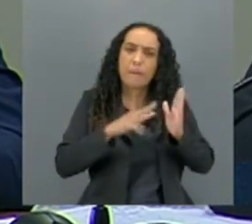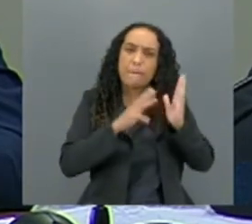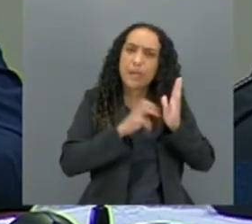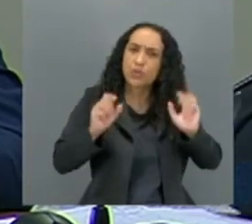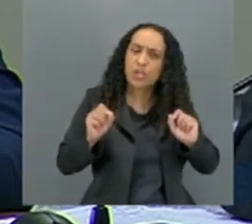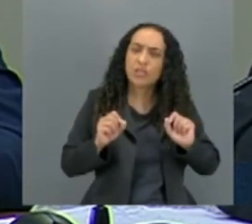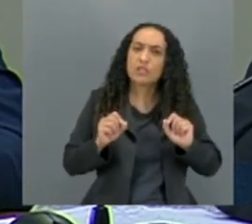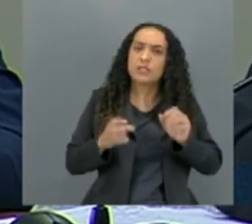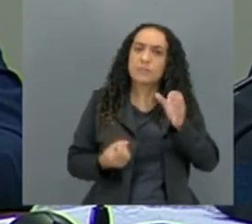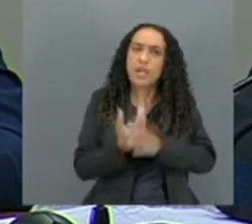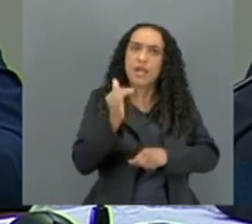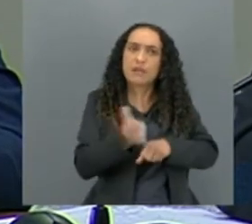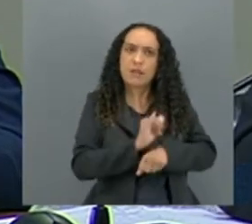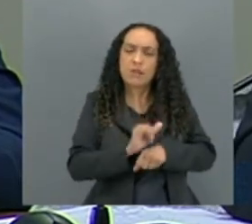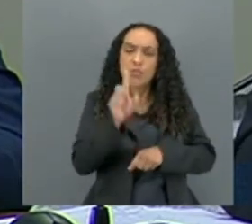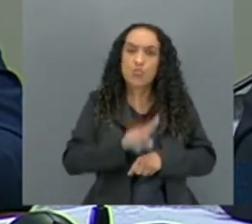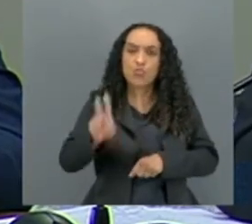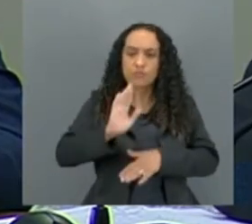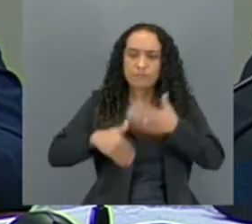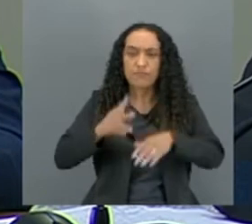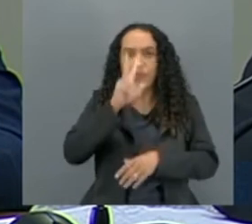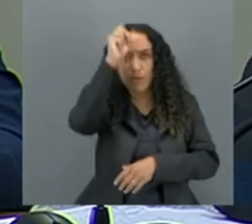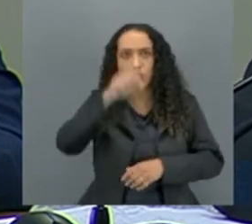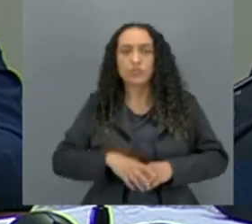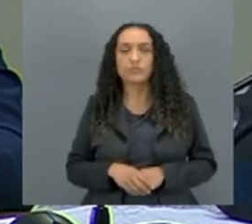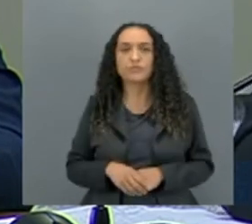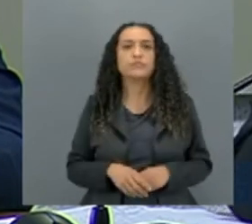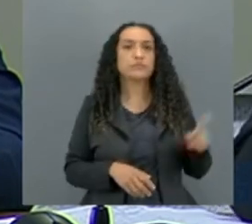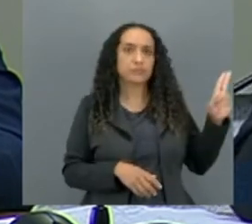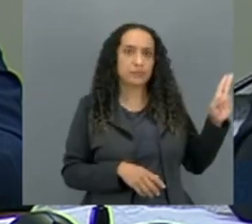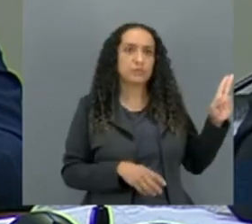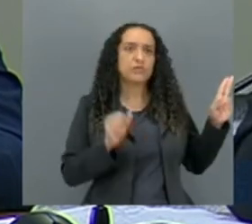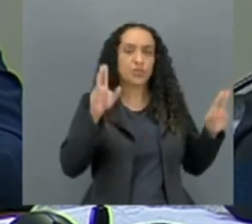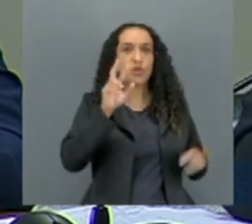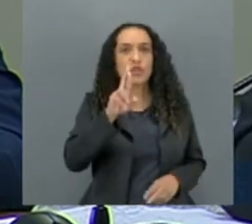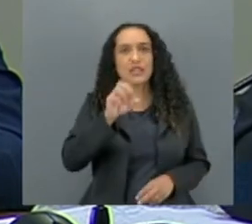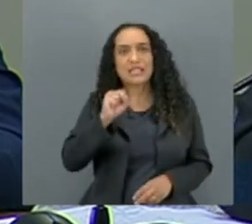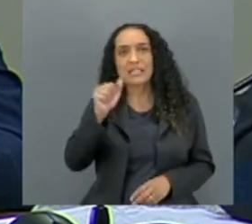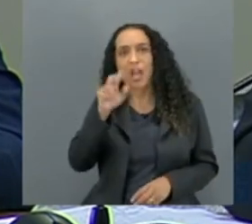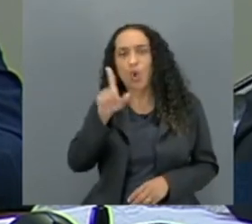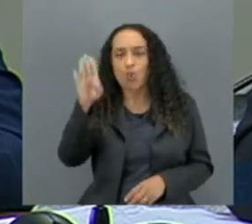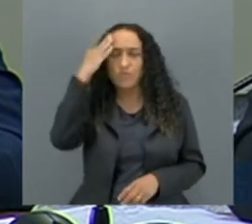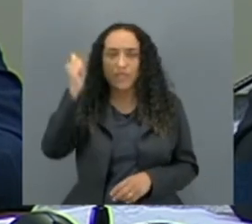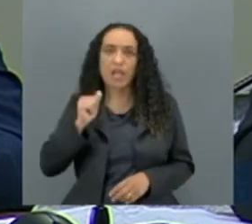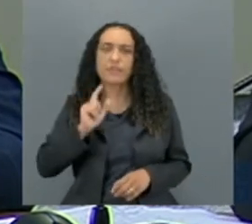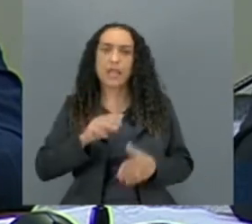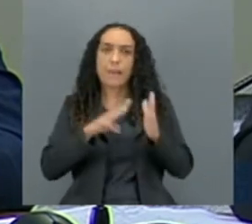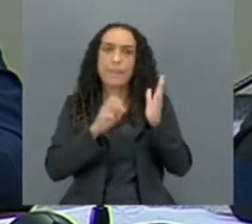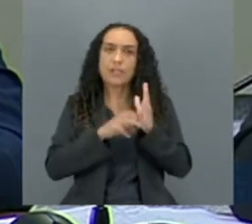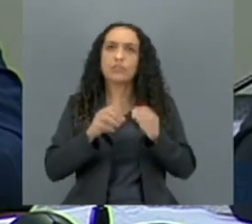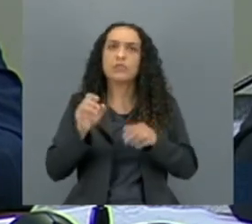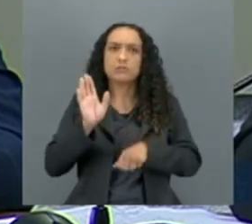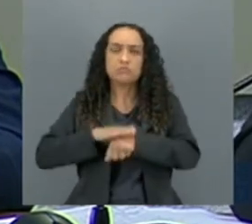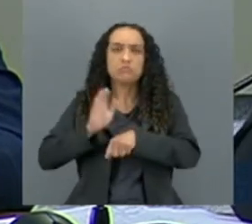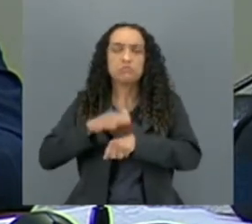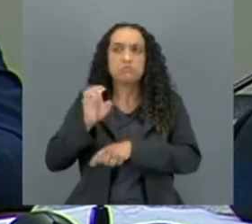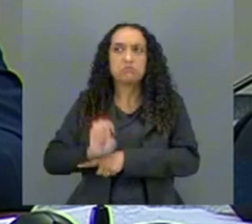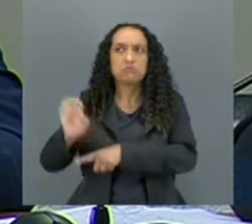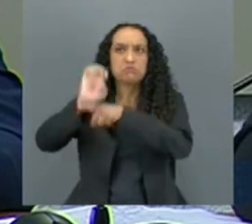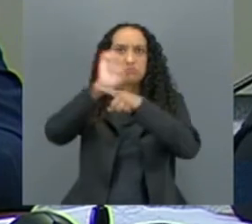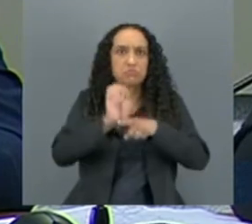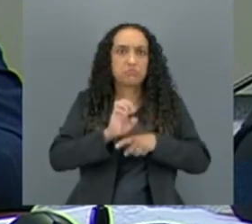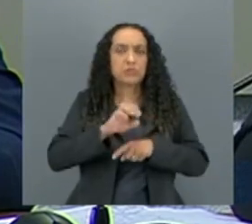exatamente estabelece o uso progressivo da força. Aqui o doutor Sarrufo sabe disso, é um método que está sendo aplicado em vários estados pelas polícias